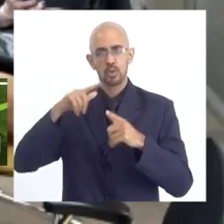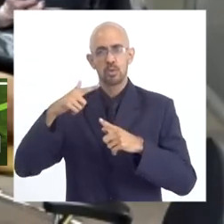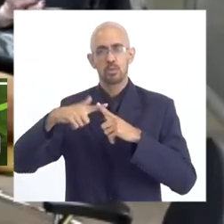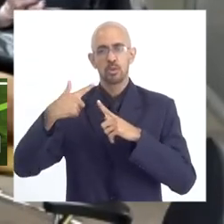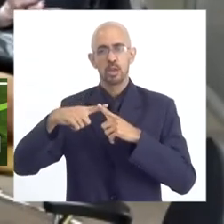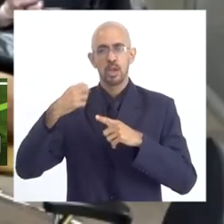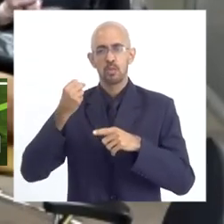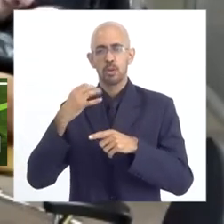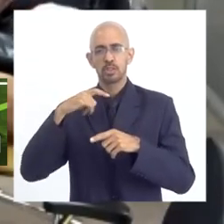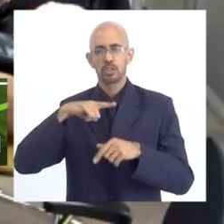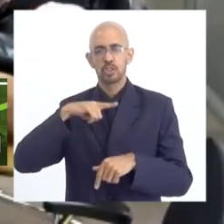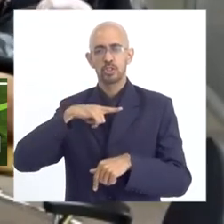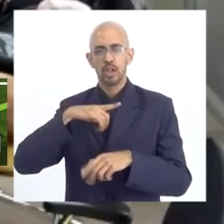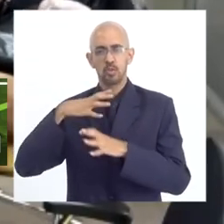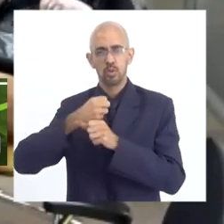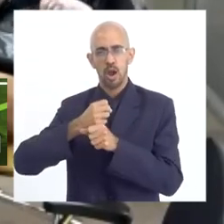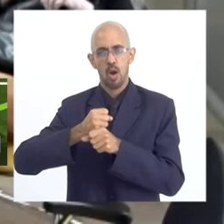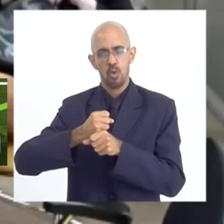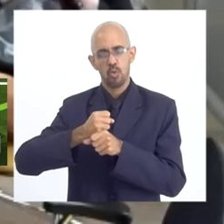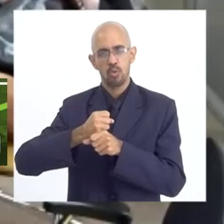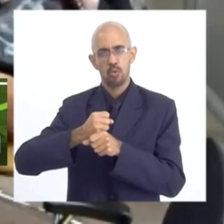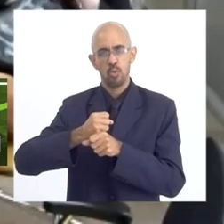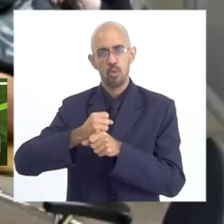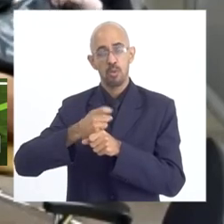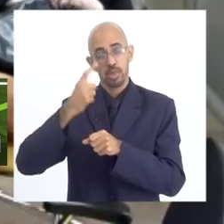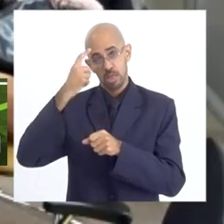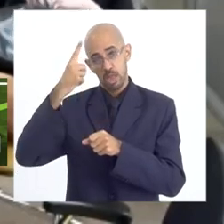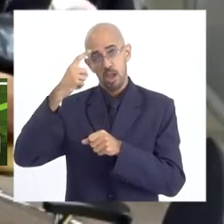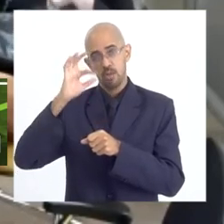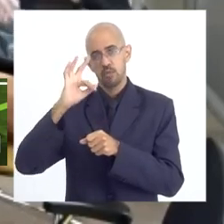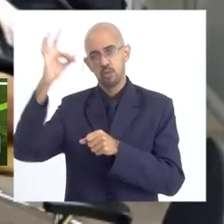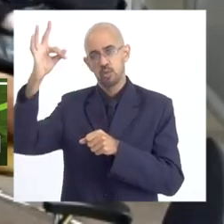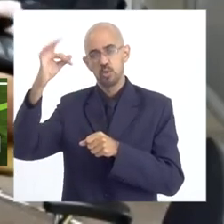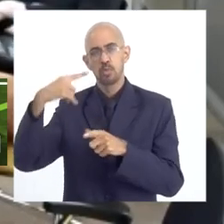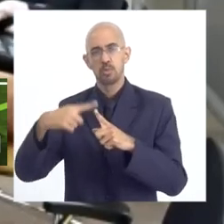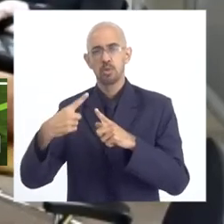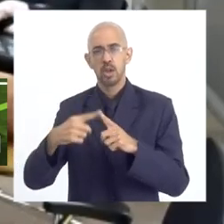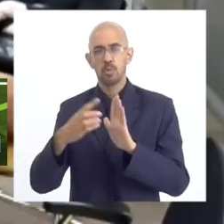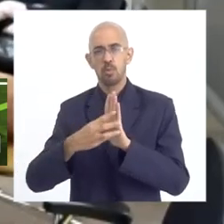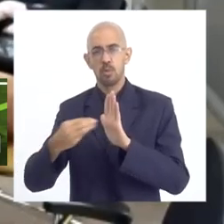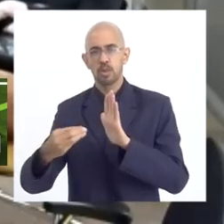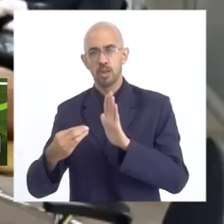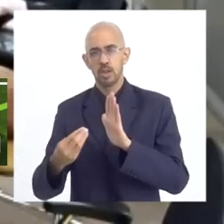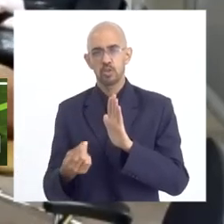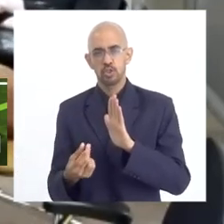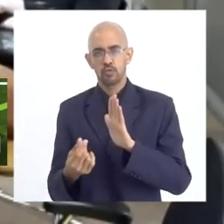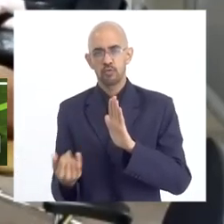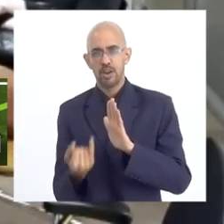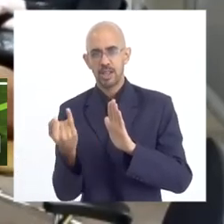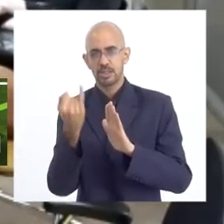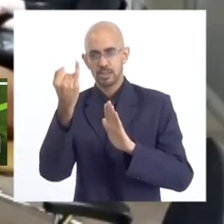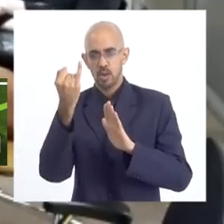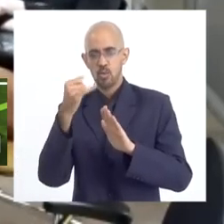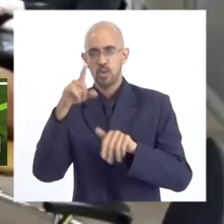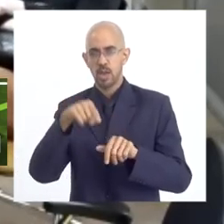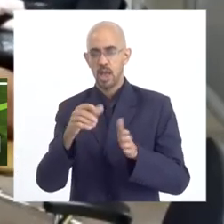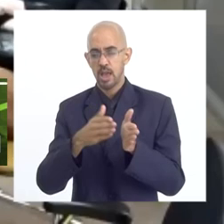projeções de longo prazo, que o modelo de inflação, quando você tem uma coisa de muito longo prazo, a gente